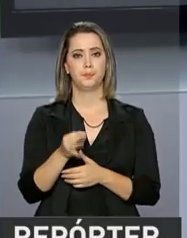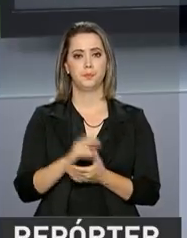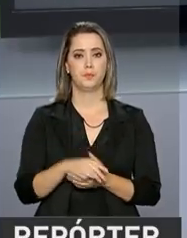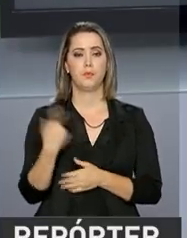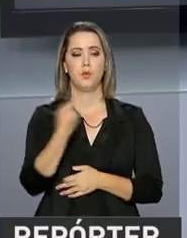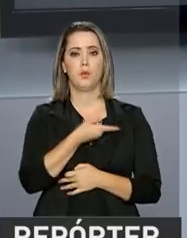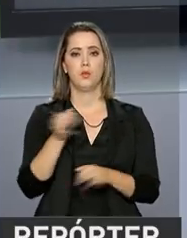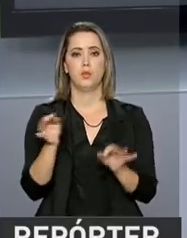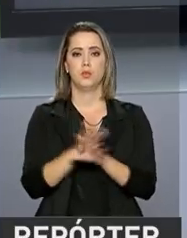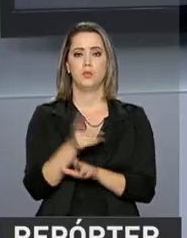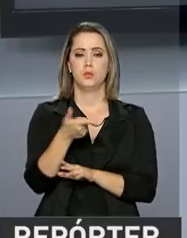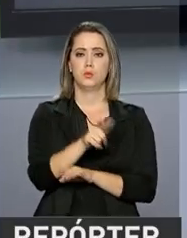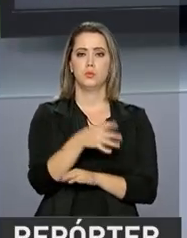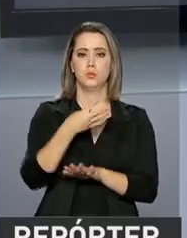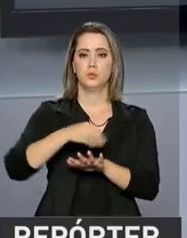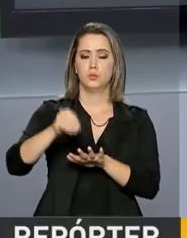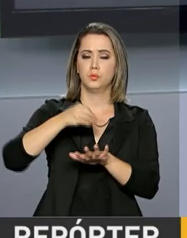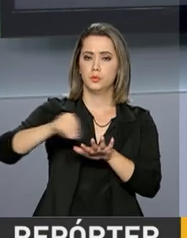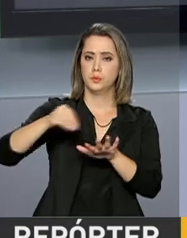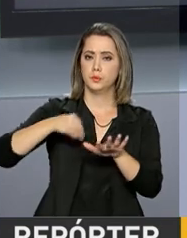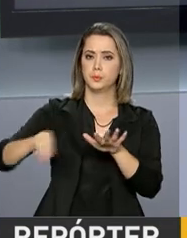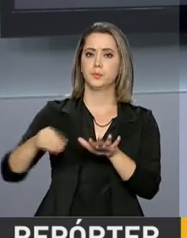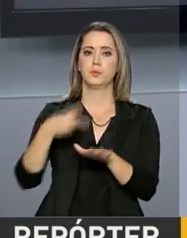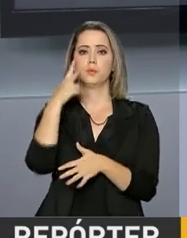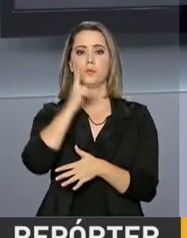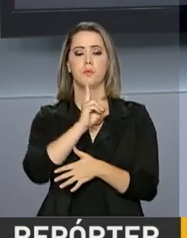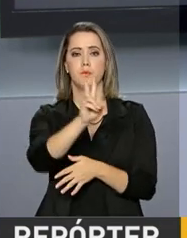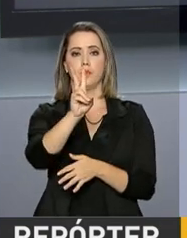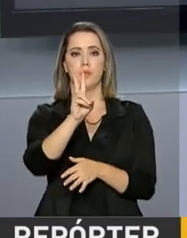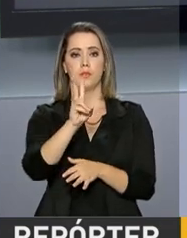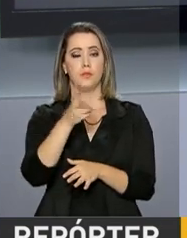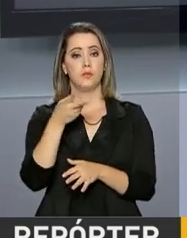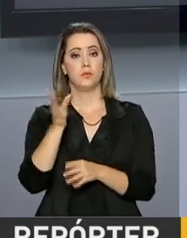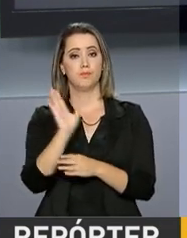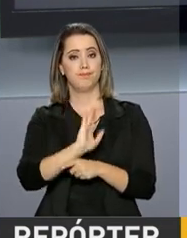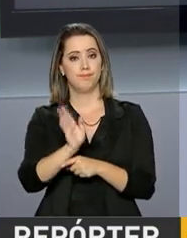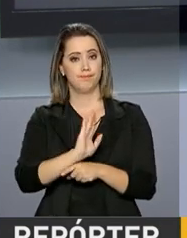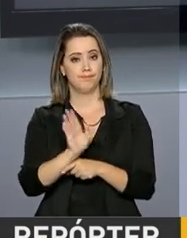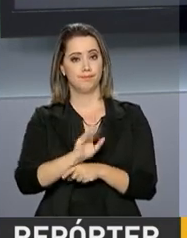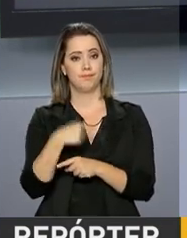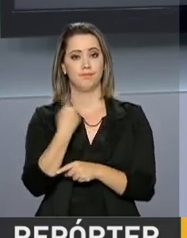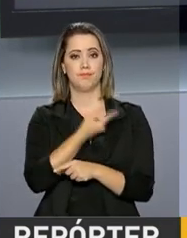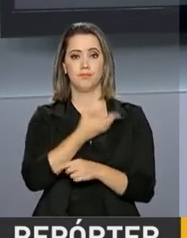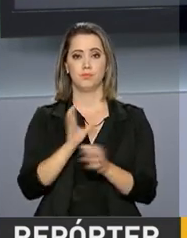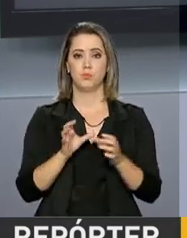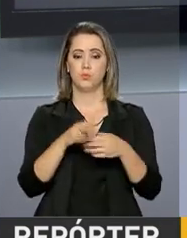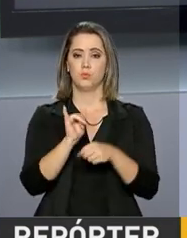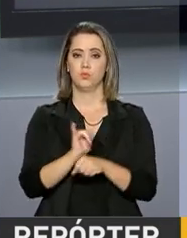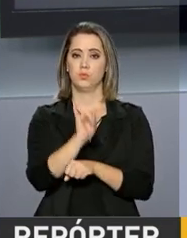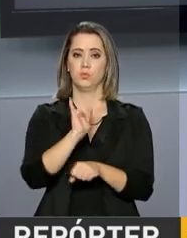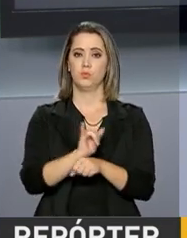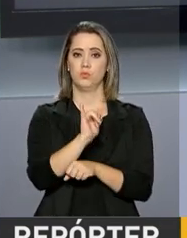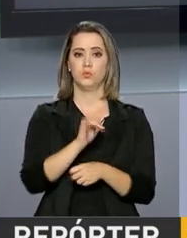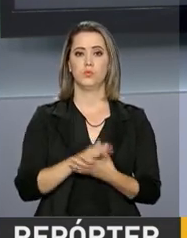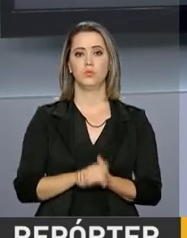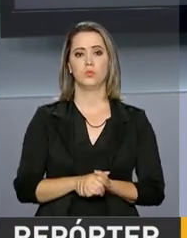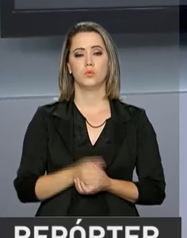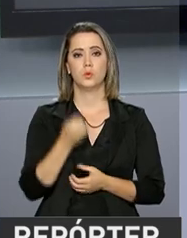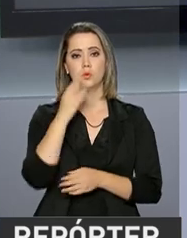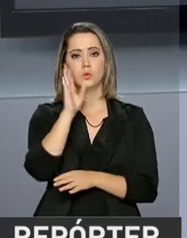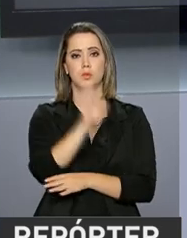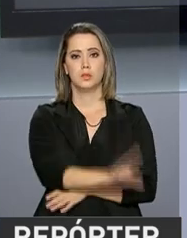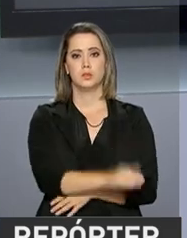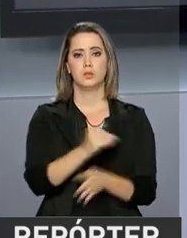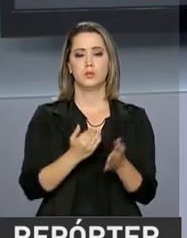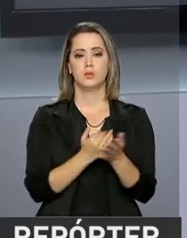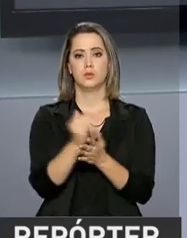ficamos por aqui e podemos voltar a qualquer momento com outras informações reveja as matérias em nosso canal no YouTube Uma ótima